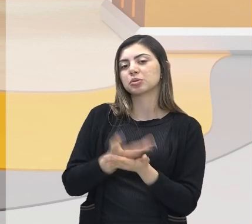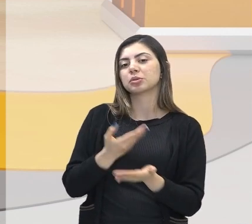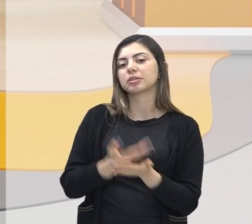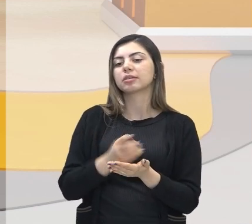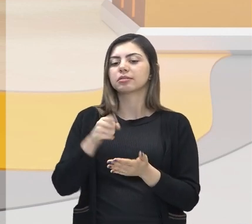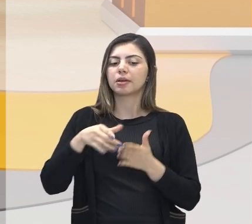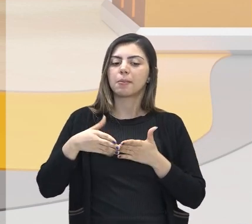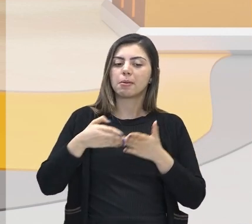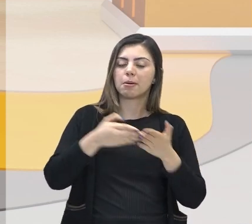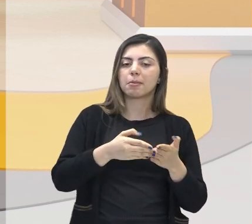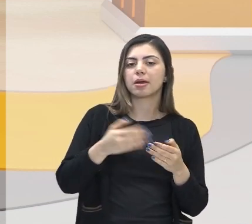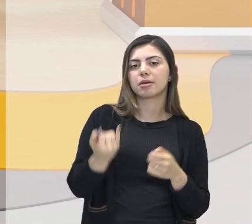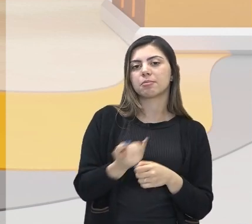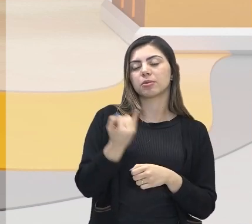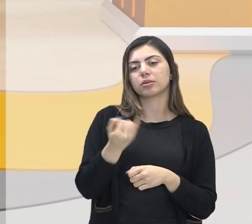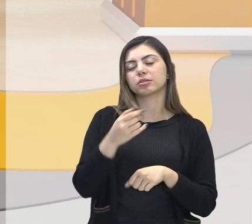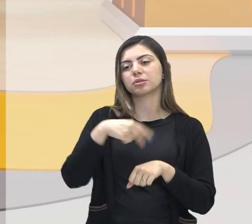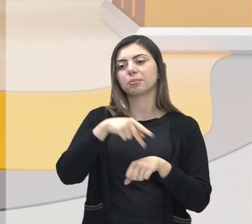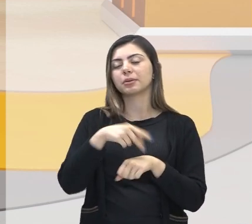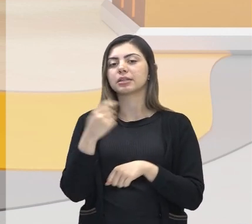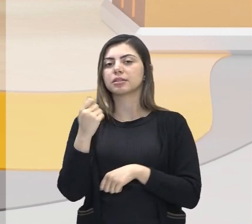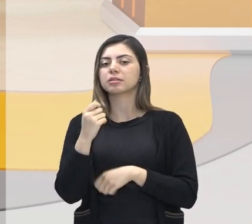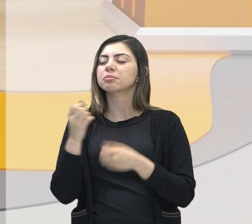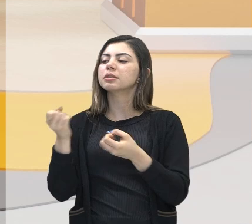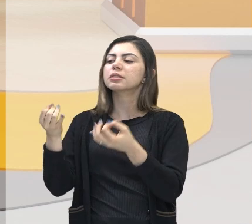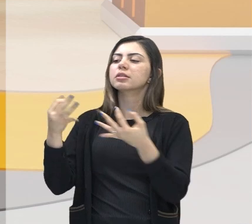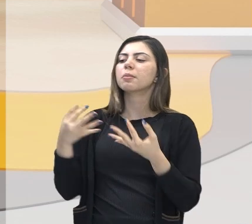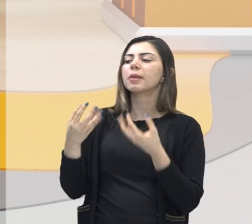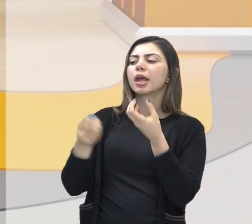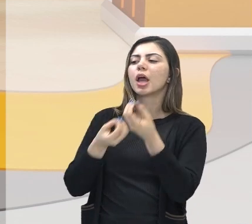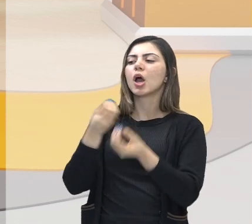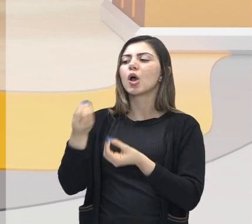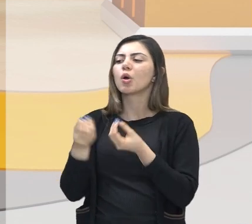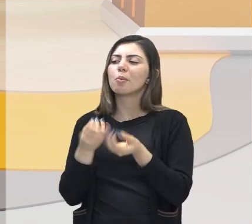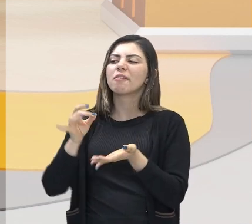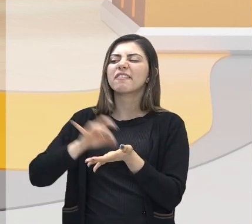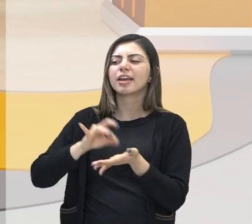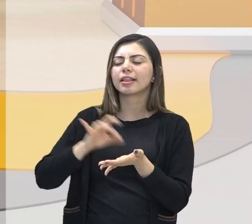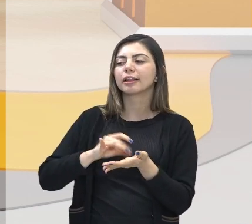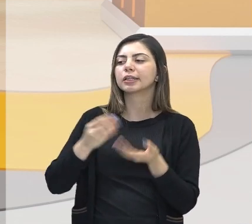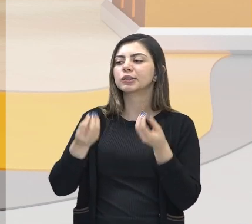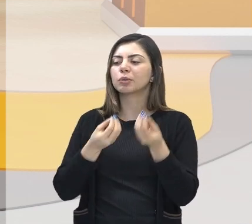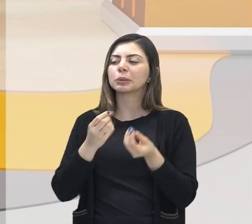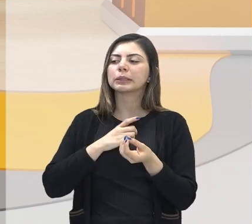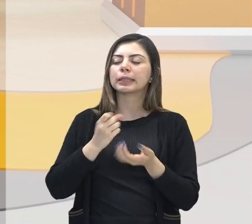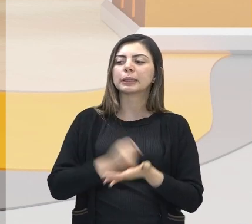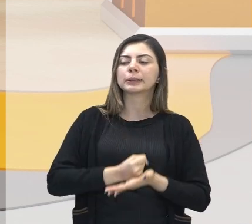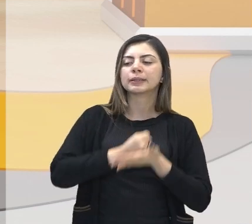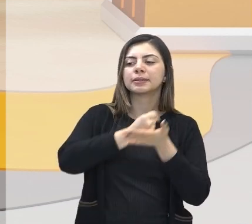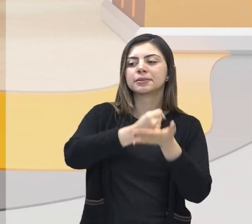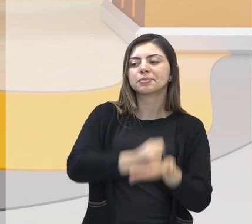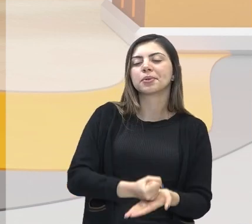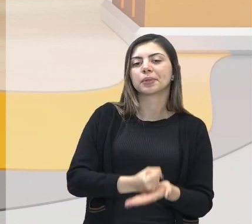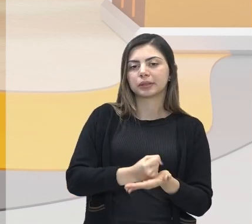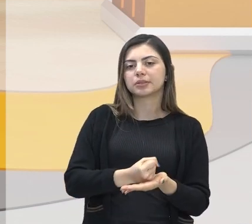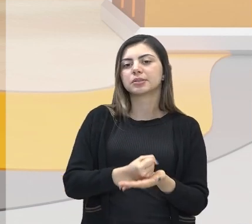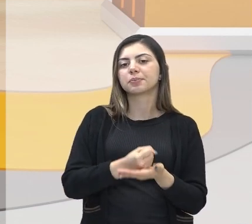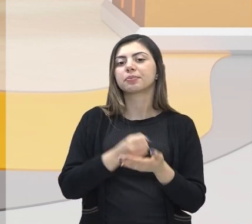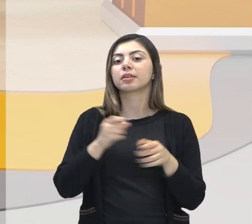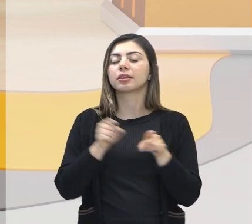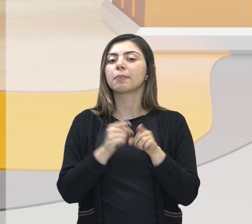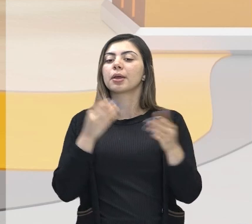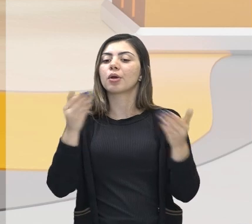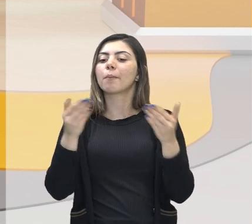para a Argentina. Fala pra gente aí, como é que é mesmo, para valer esse transporte aí, e como é que compara